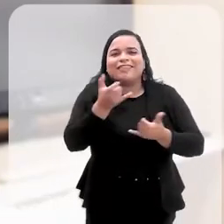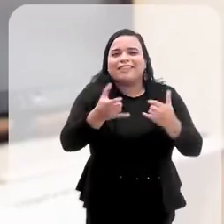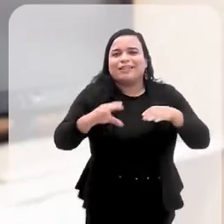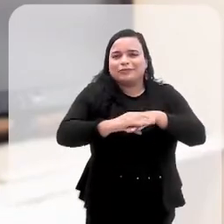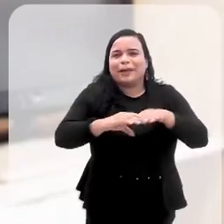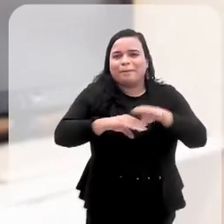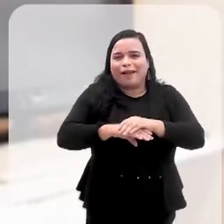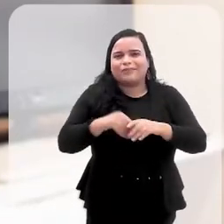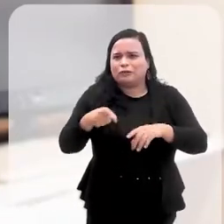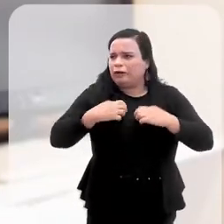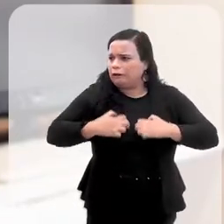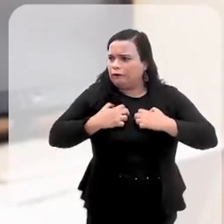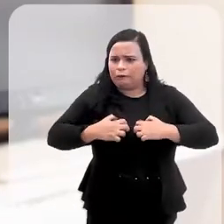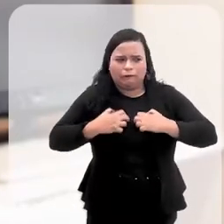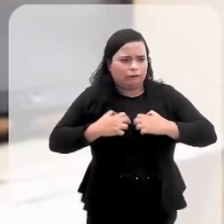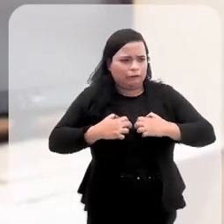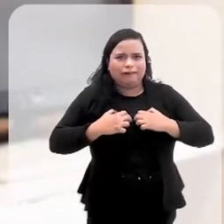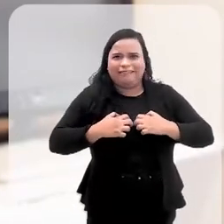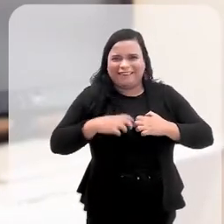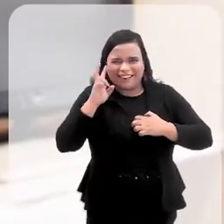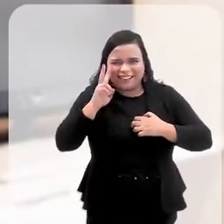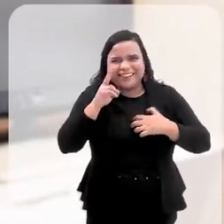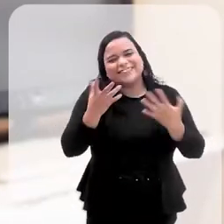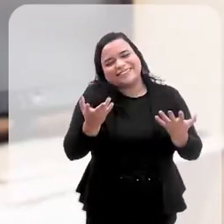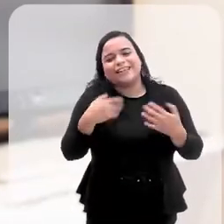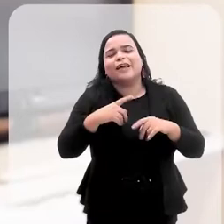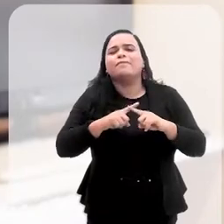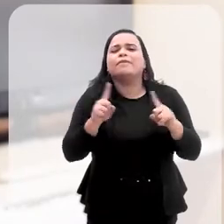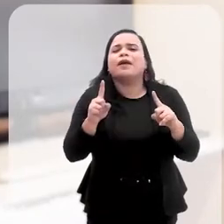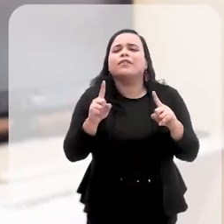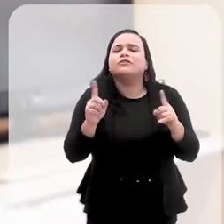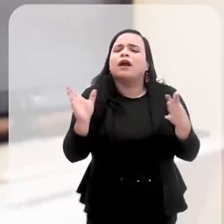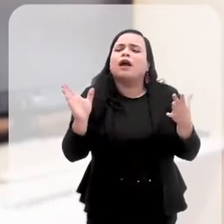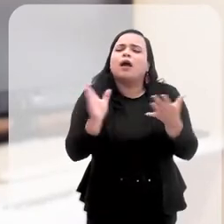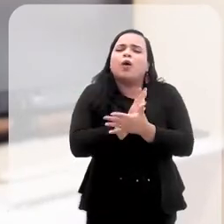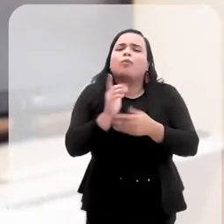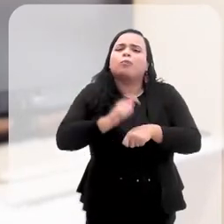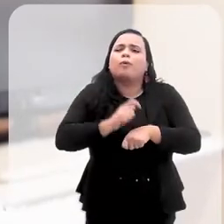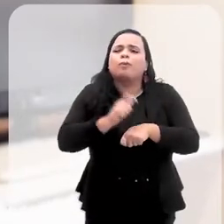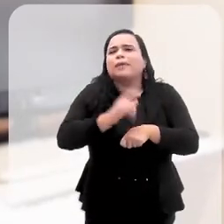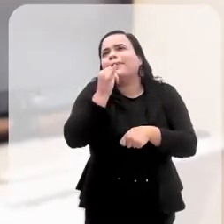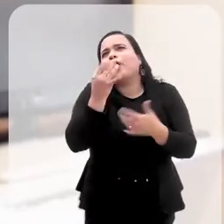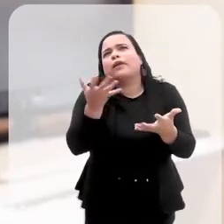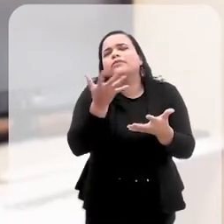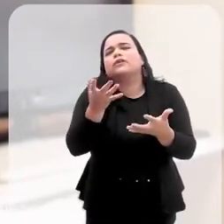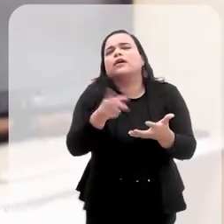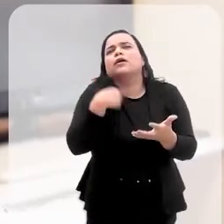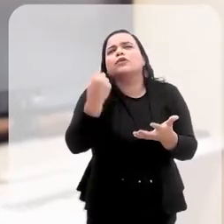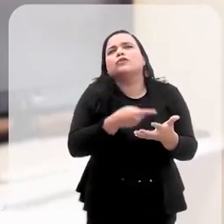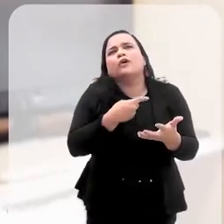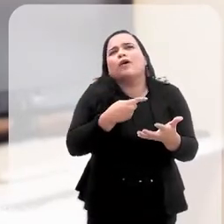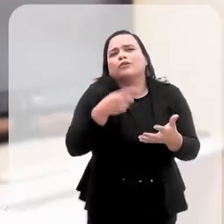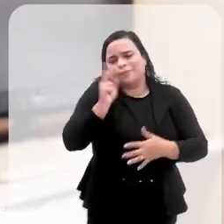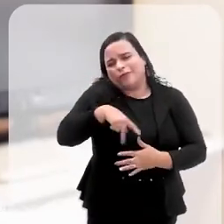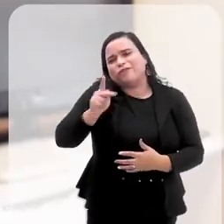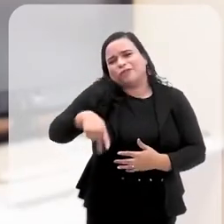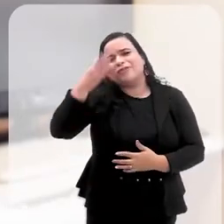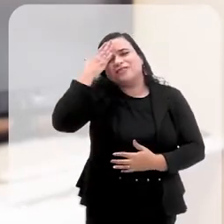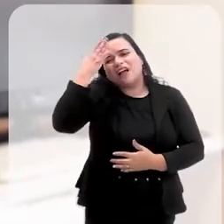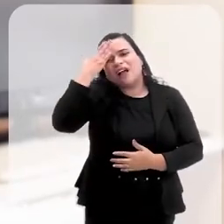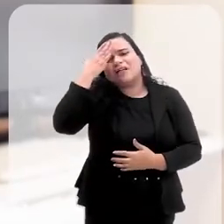história que tenha, porque a gente sabe como professor, que tem, às vezes a gente escuta umas histórias que a gente se